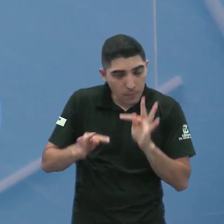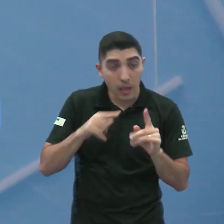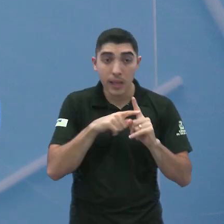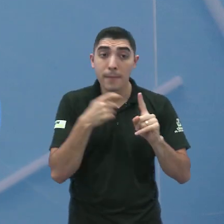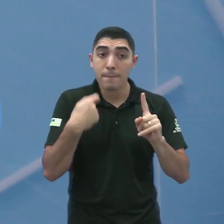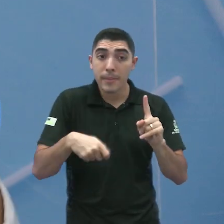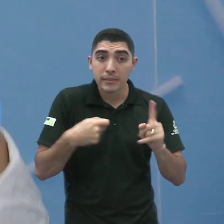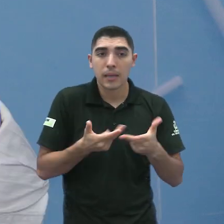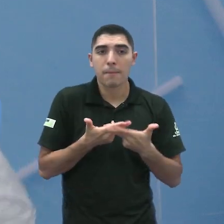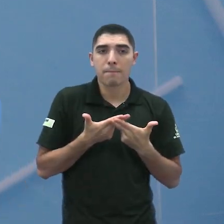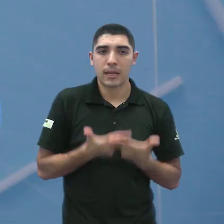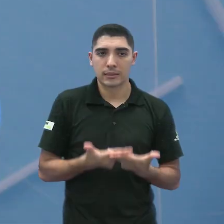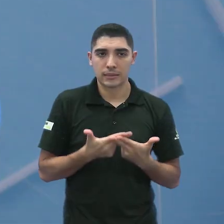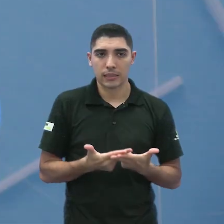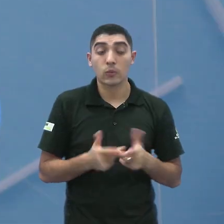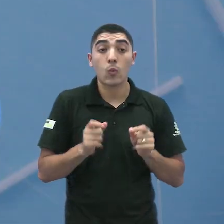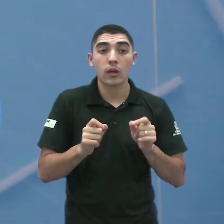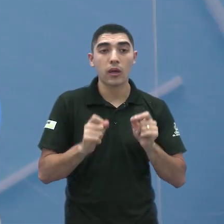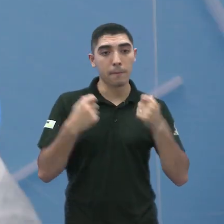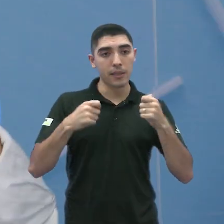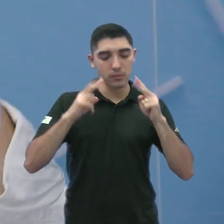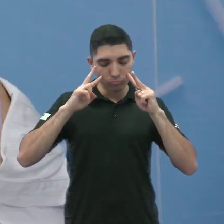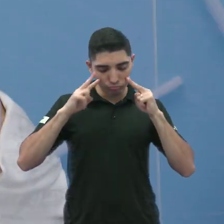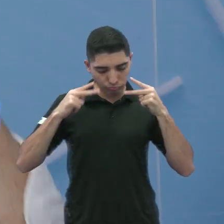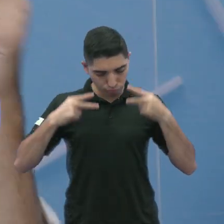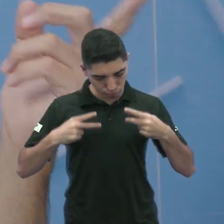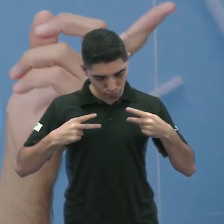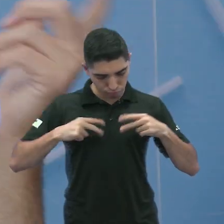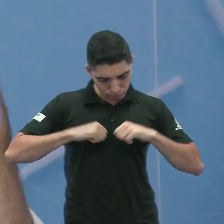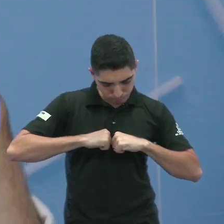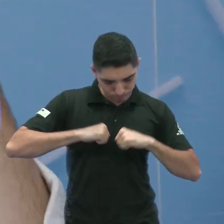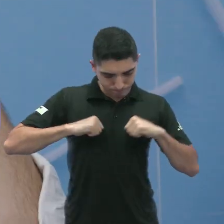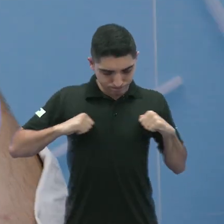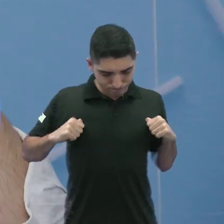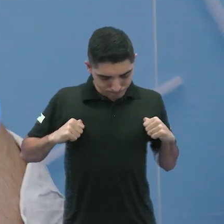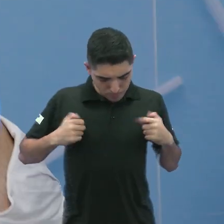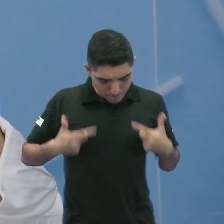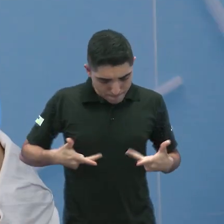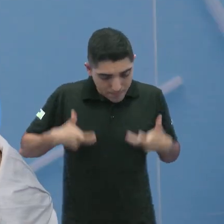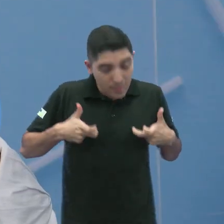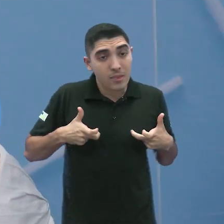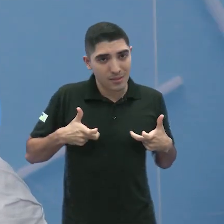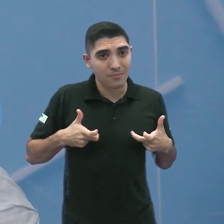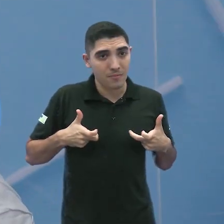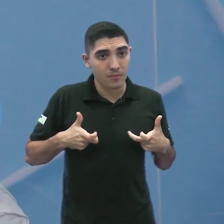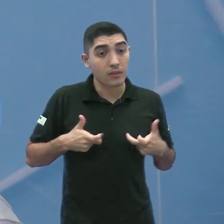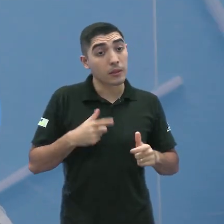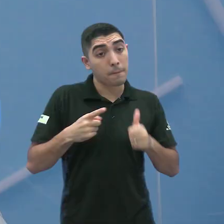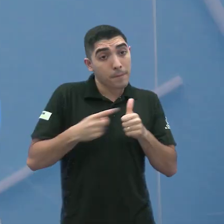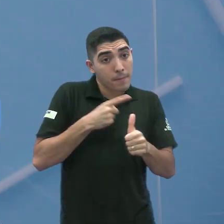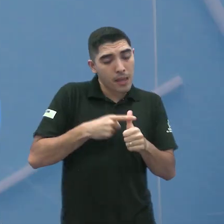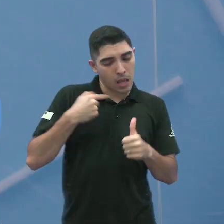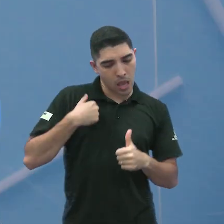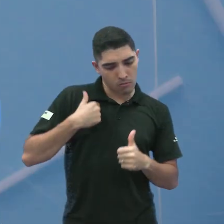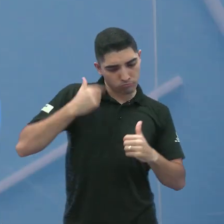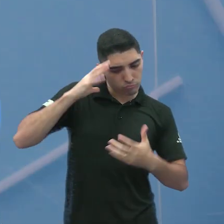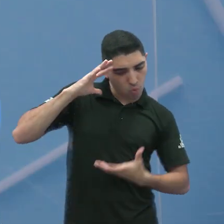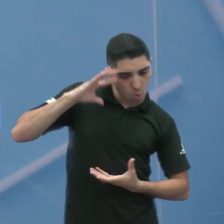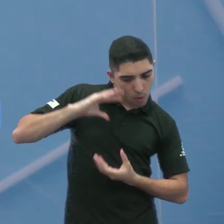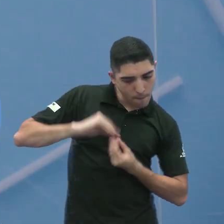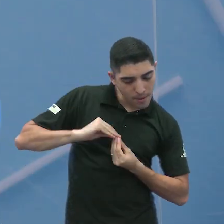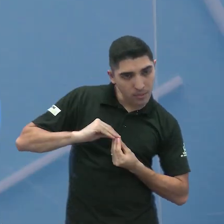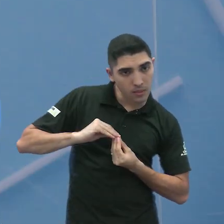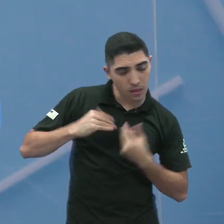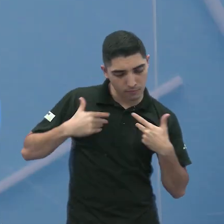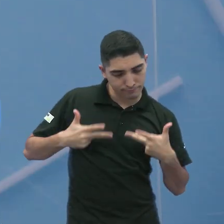de olhar para si mesmo, ter a escuta de si mesmo, e essa escuta acho que passa primeiro por si mesmo, com calma, para dar